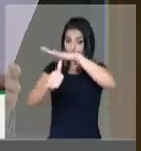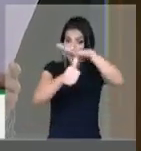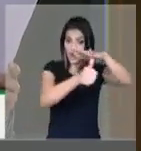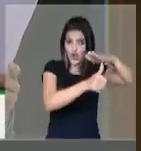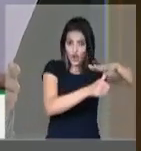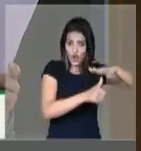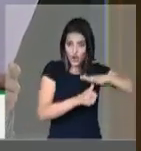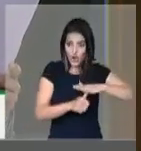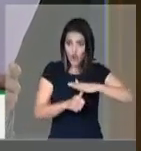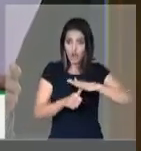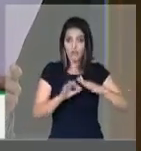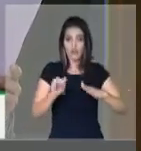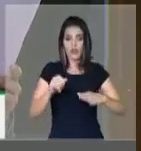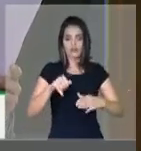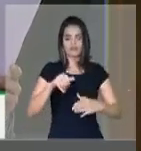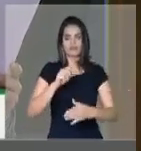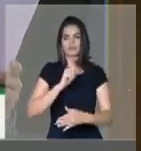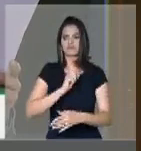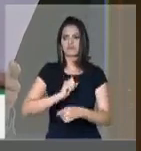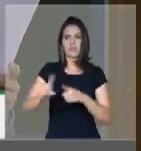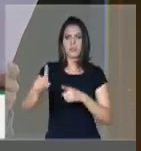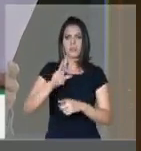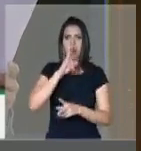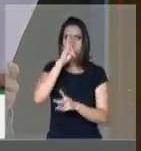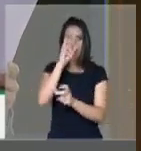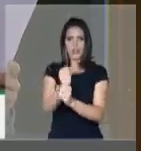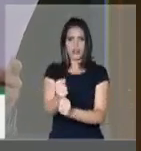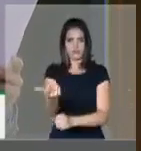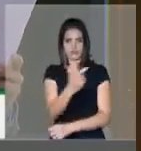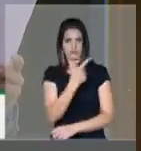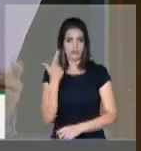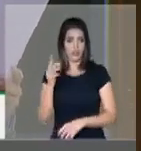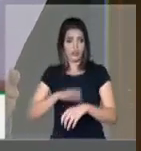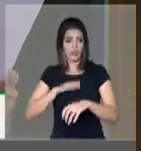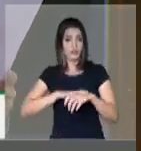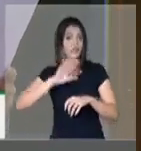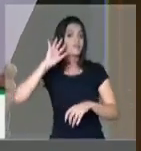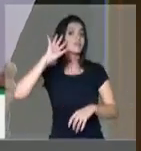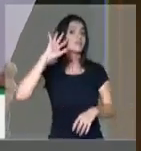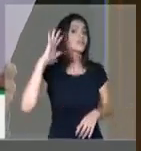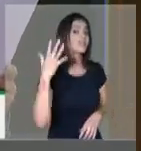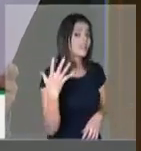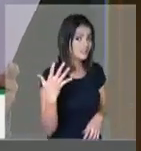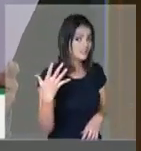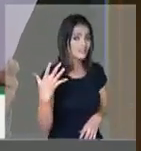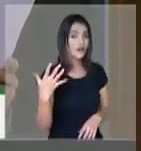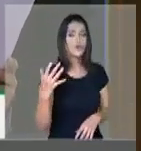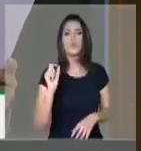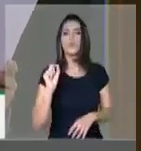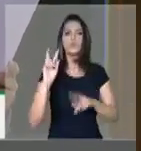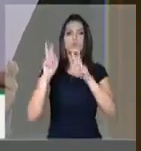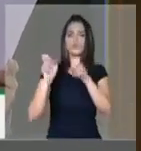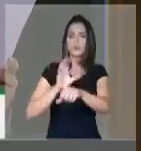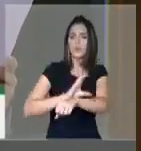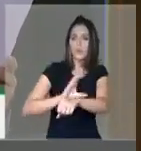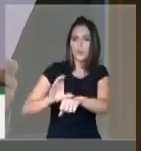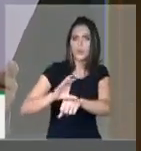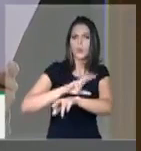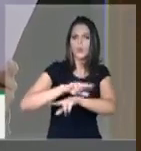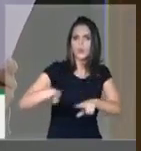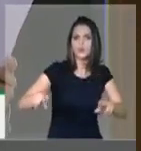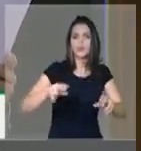reitoras serão desempoderados, passando as decisões principais sobre cursos,